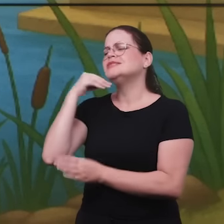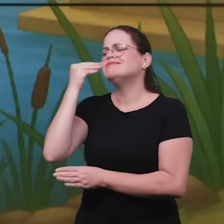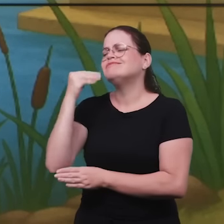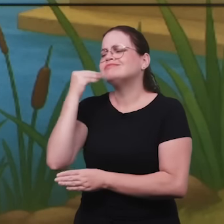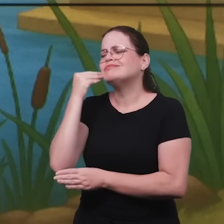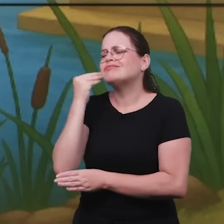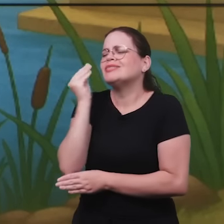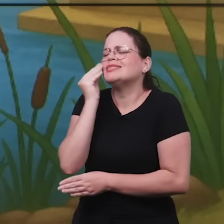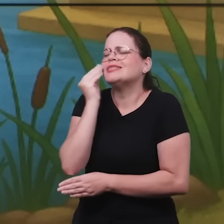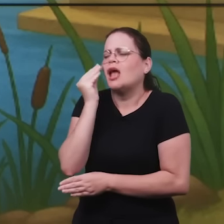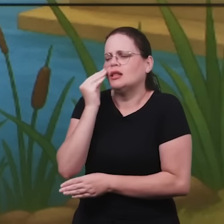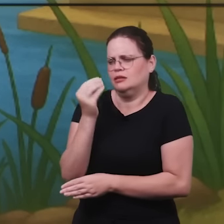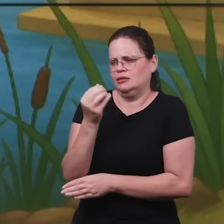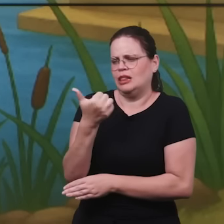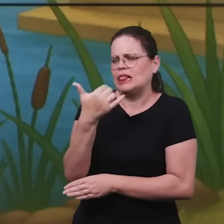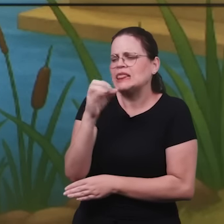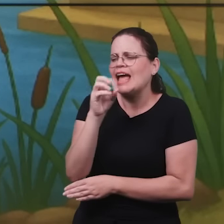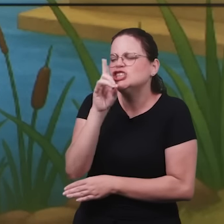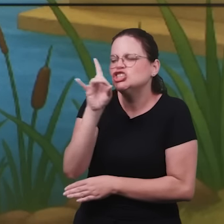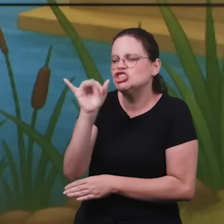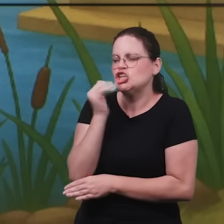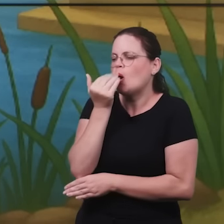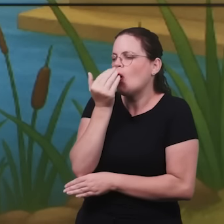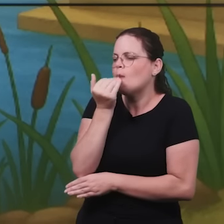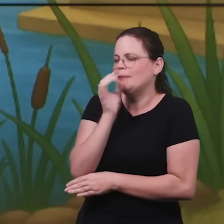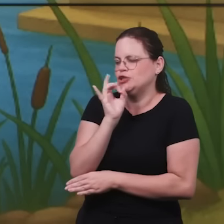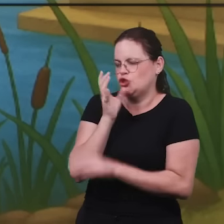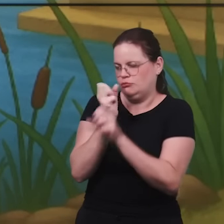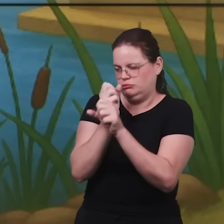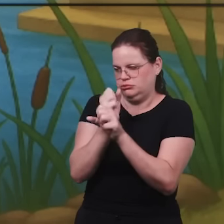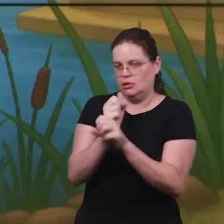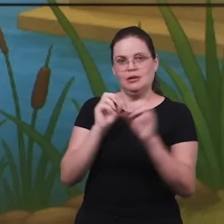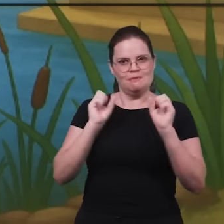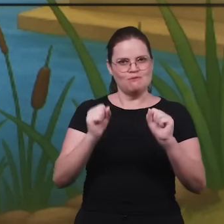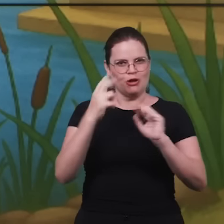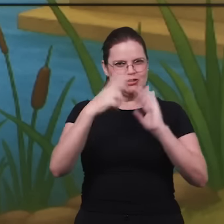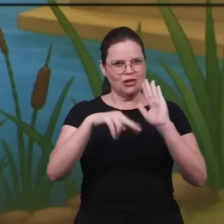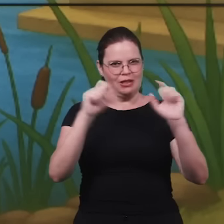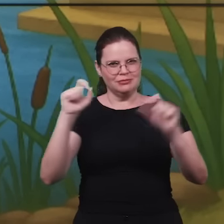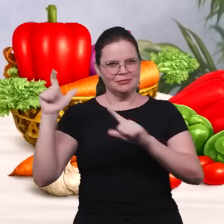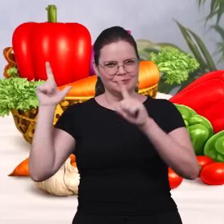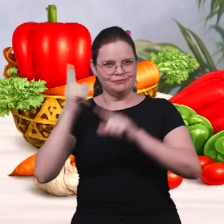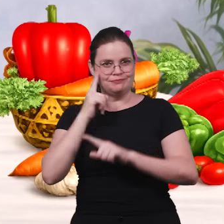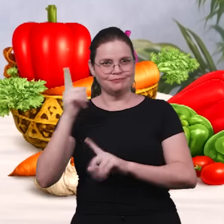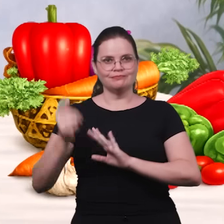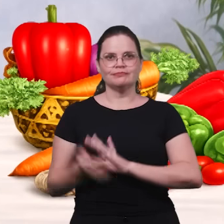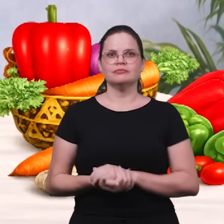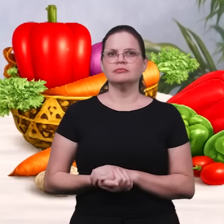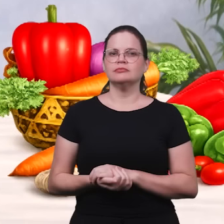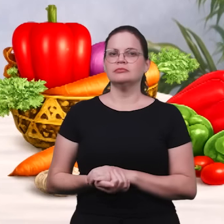um teste de 10 dias com eles. Vamos ler no slide o que Daniel disse?